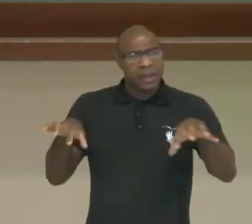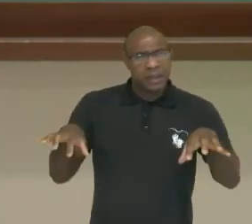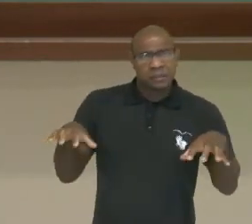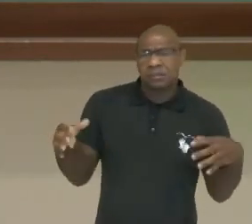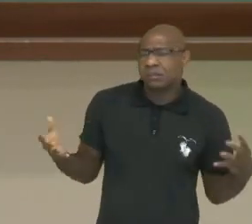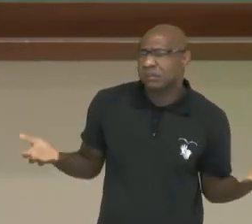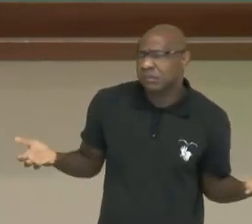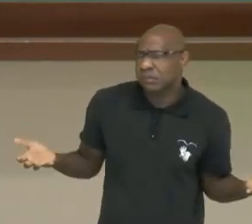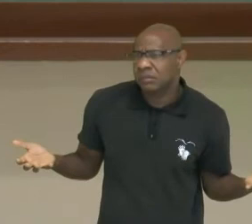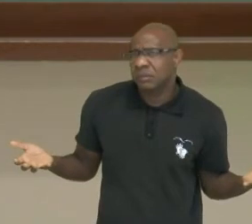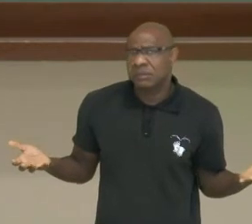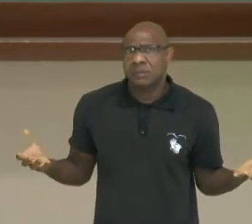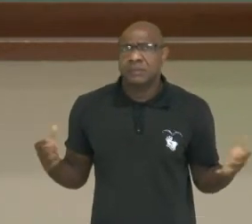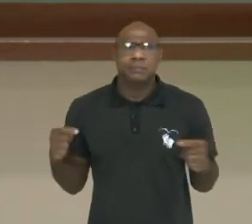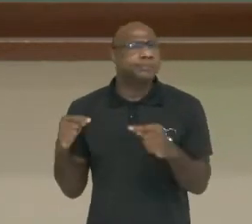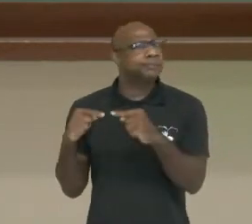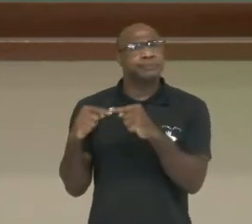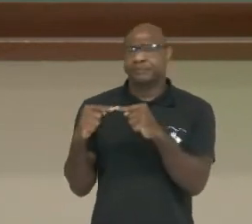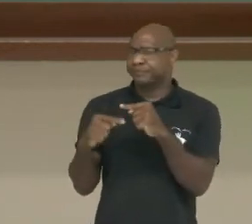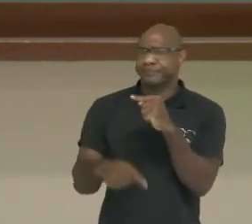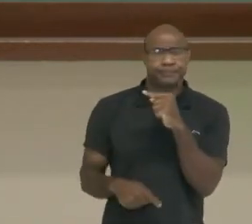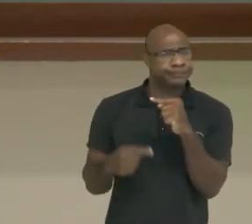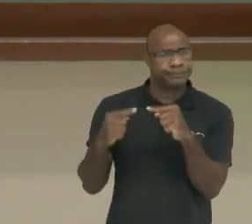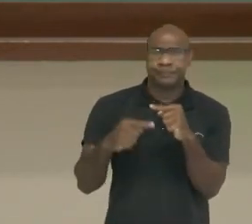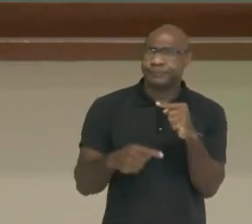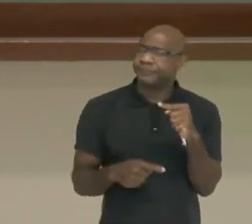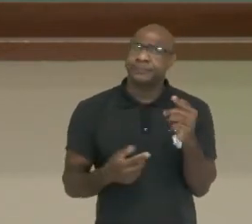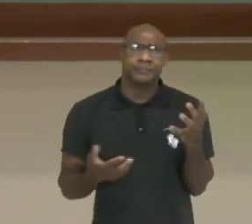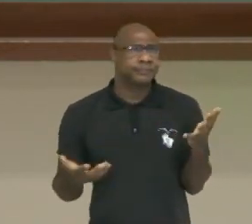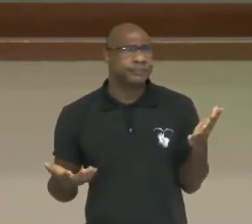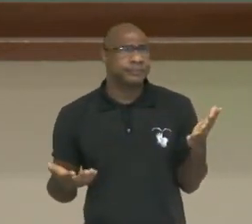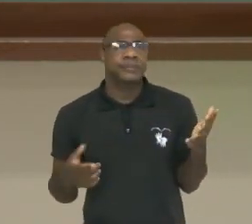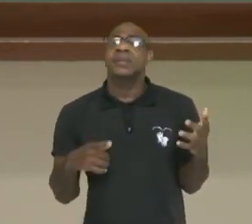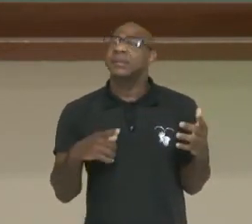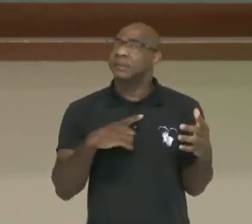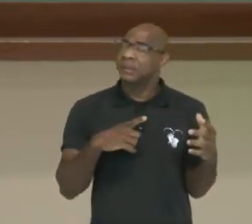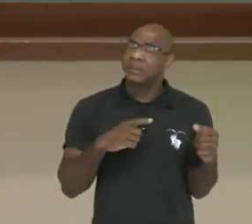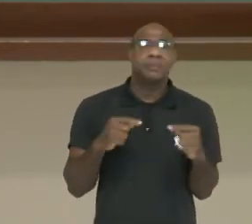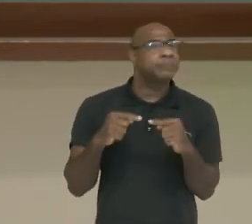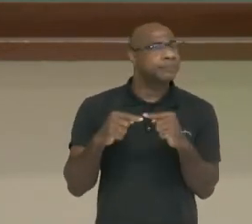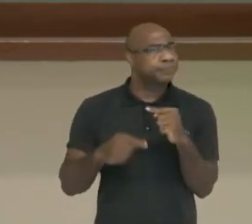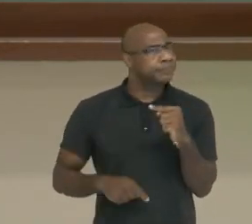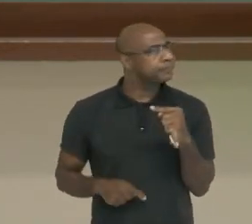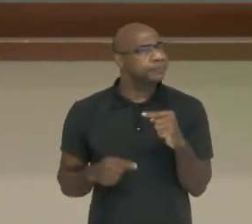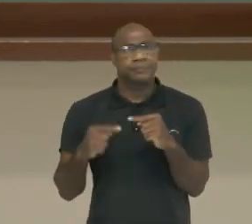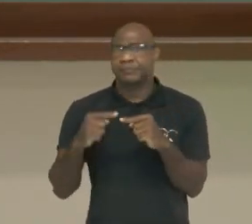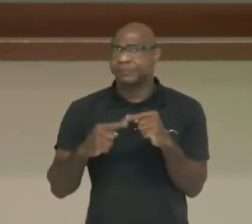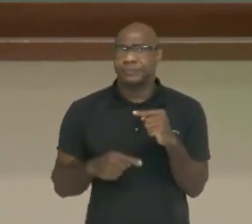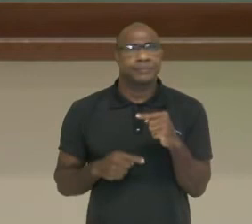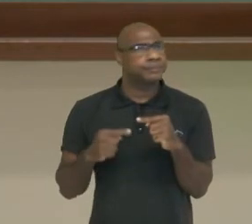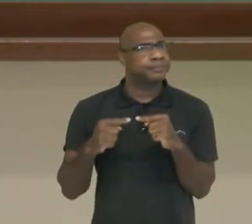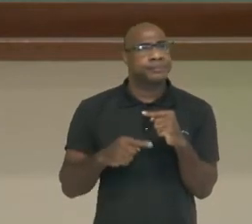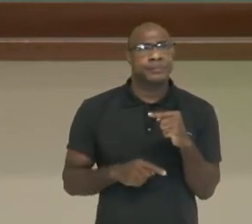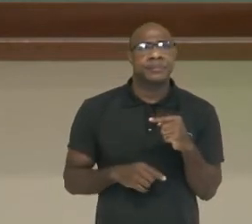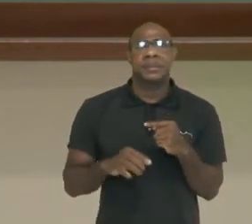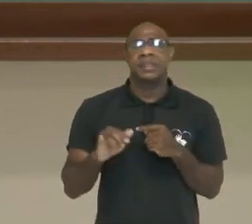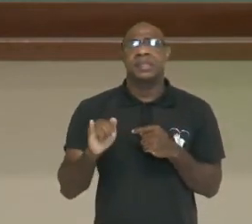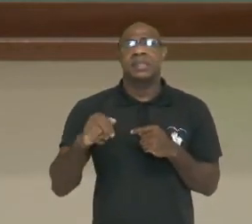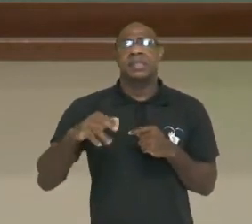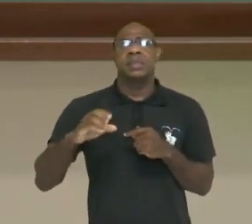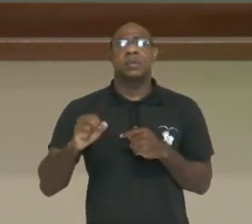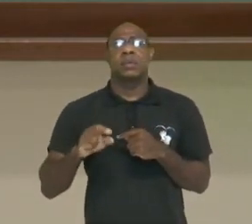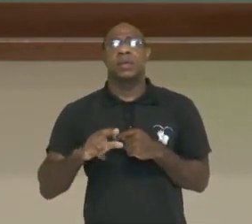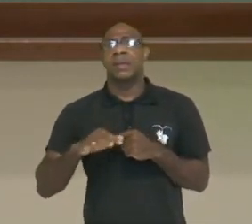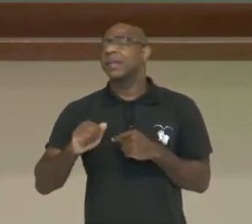acho que tem uma segregação aí, né? Acho não. Tem, então o texto é incoerente nesse final. E é uma